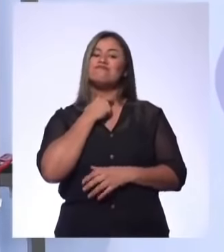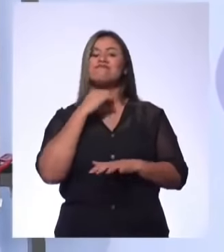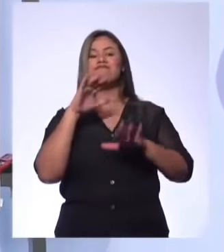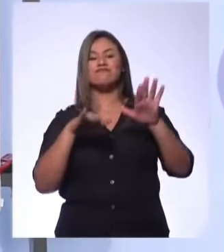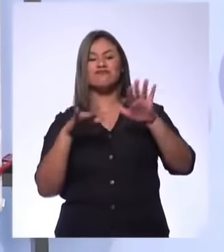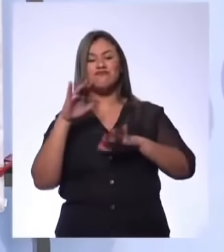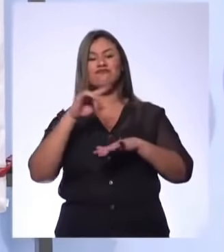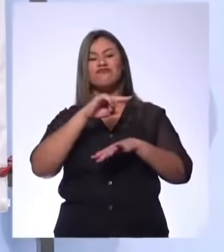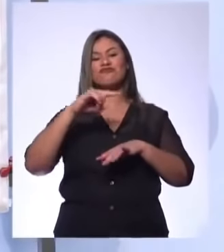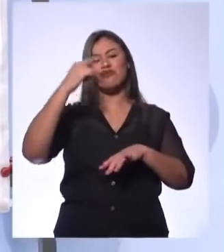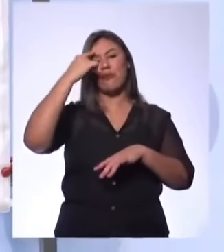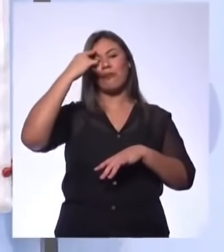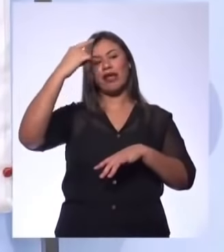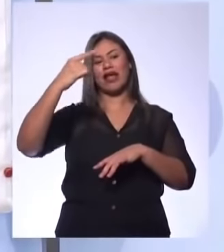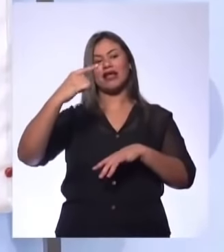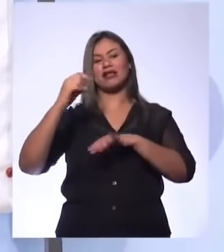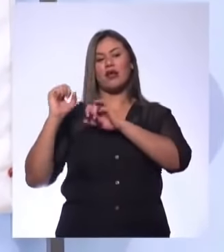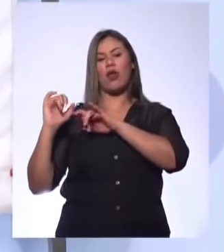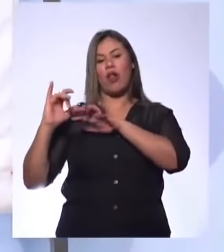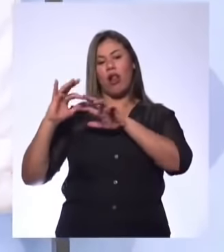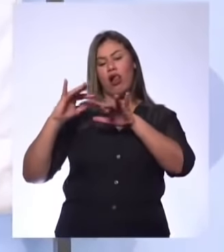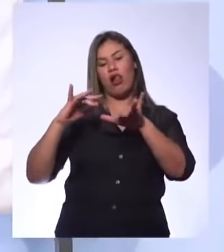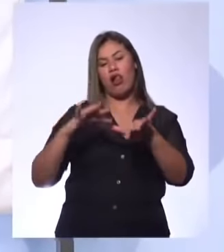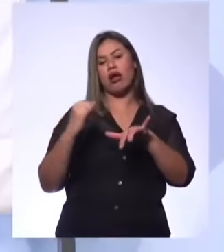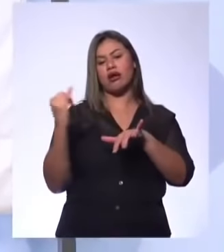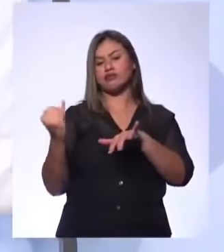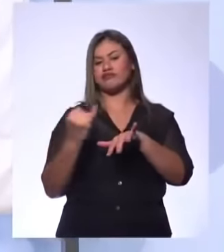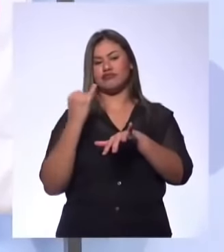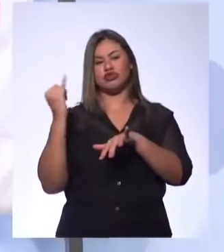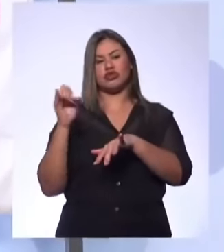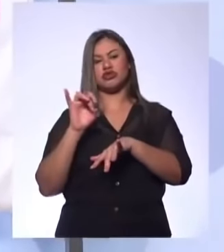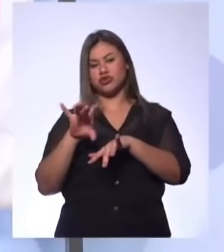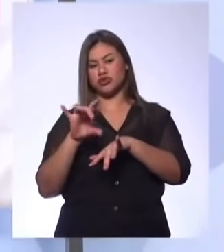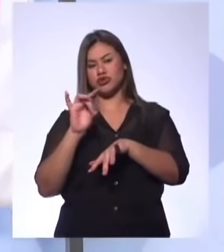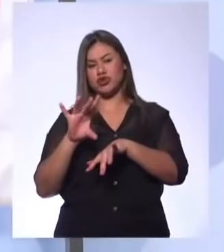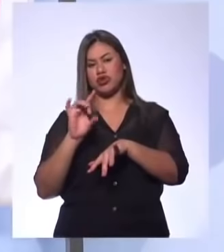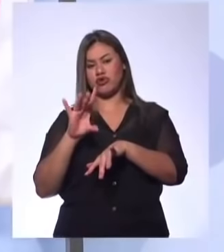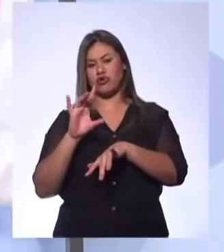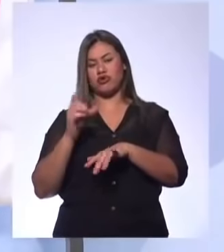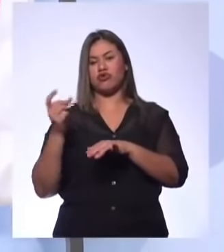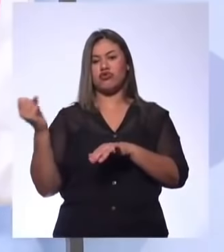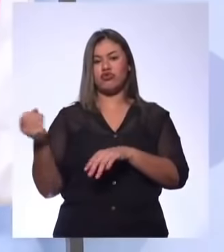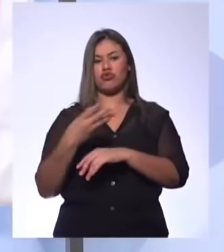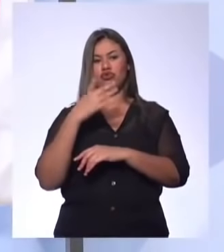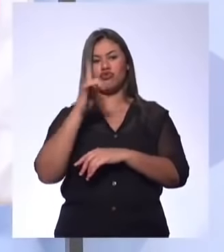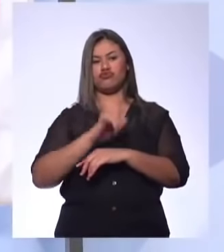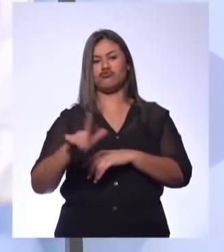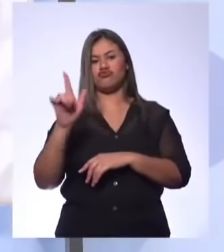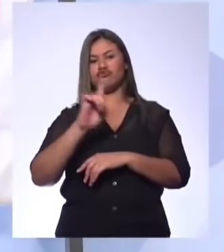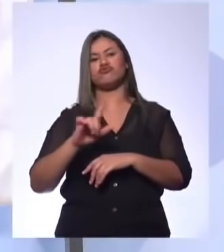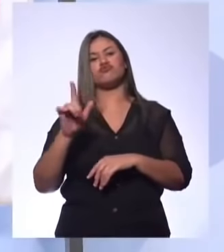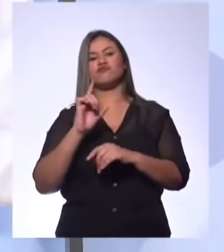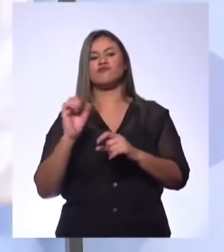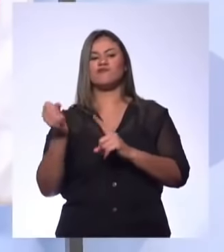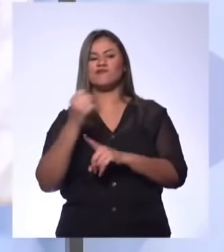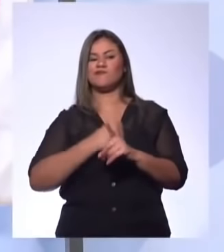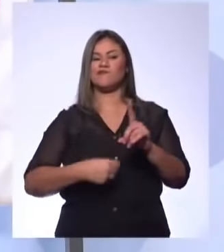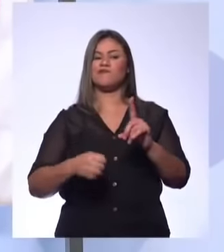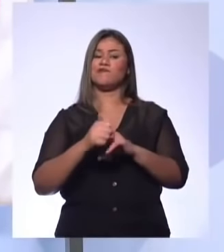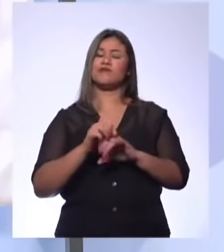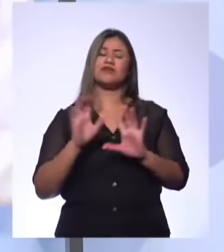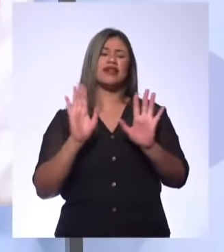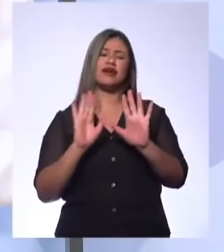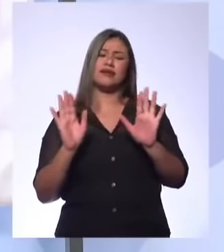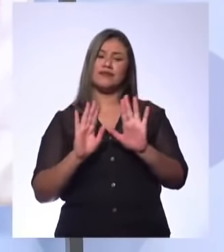a ideia que só eles foram importantes para a criação dessa nova lógica social. E vocês sabem que não foi. Embora eu sei que o sexto